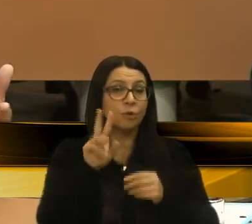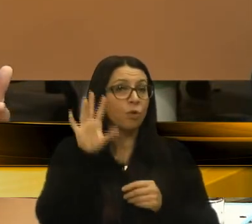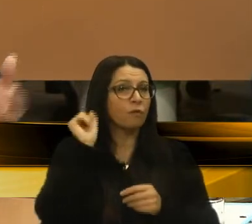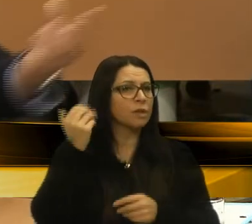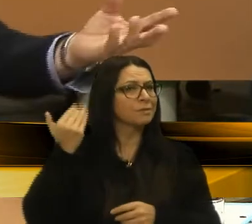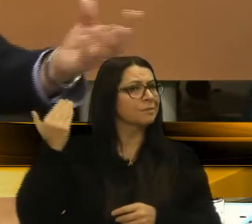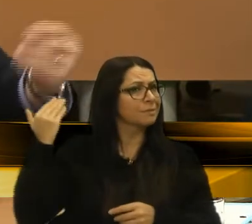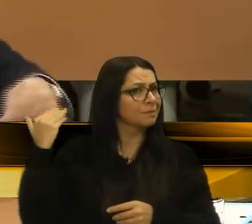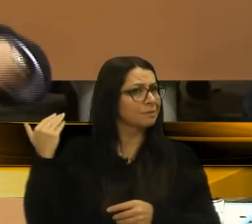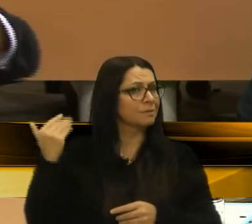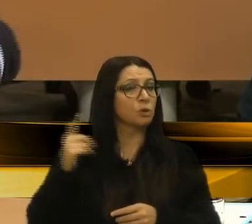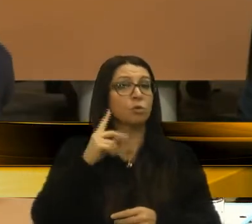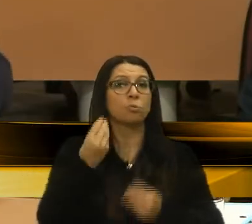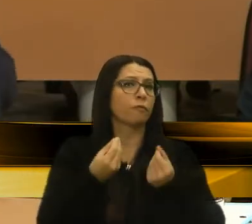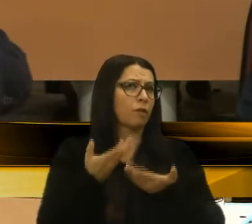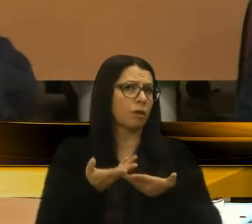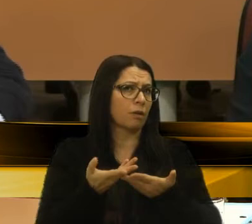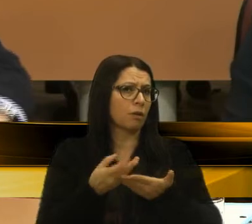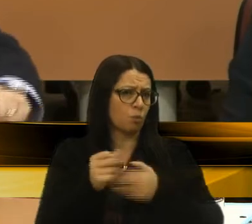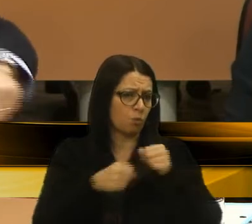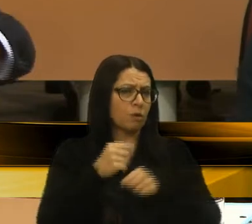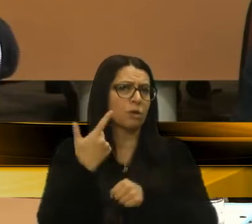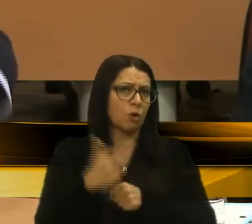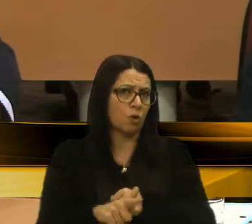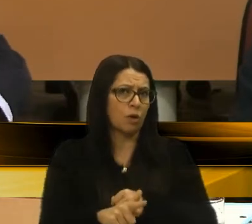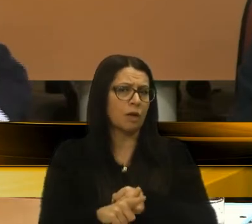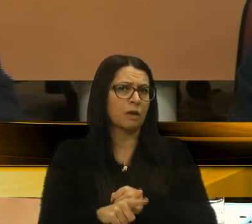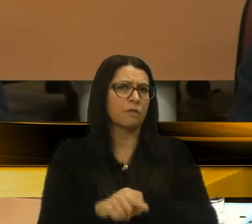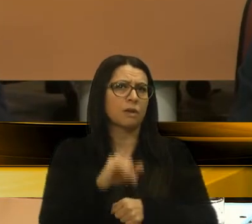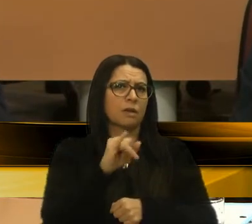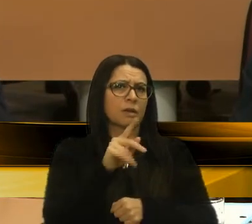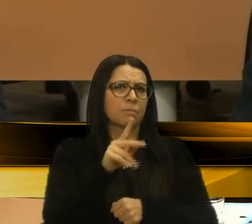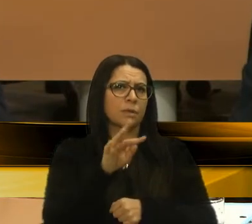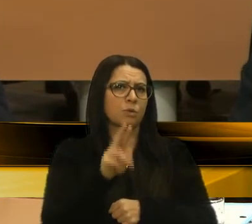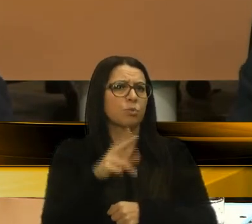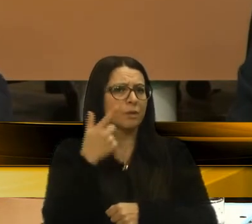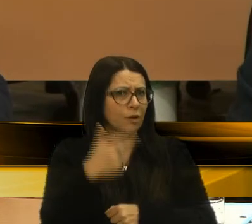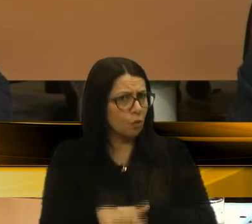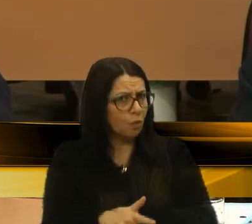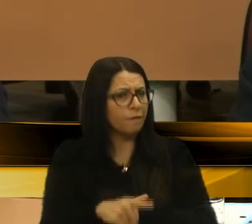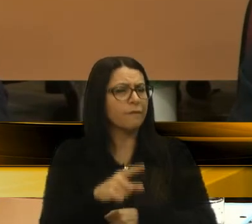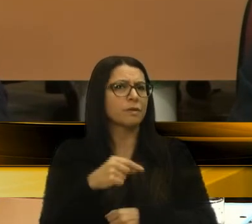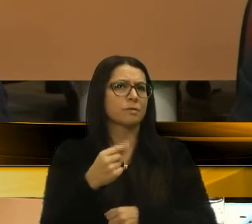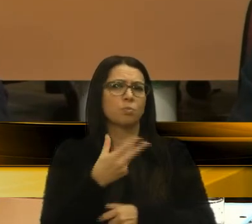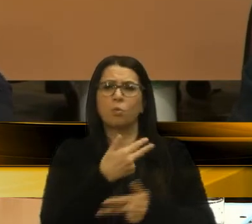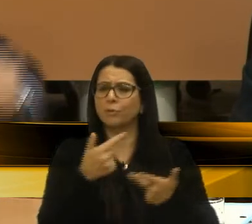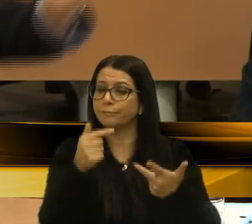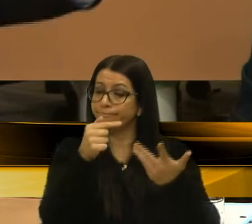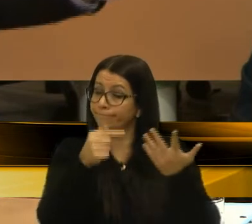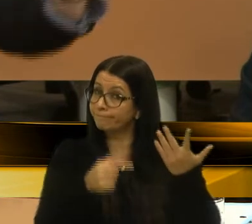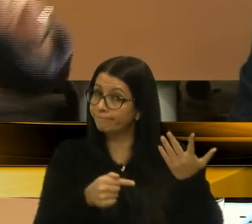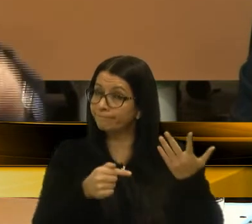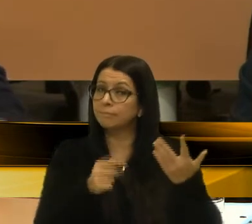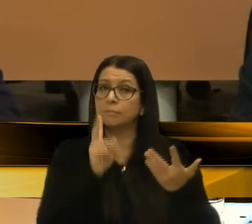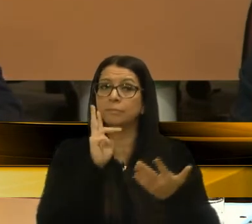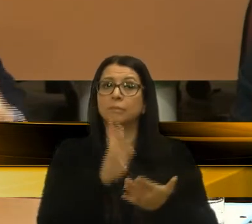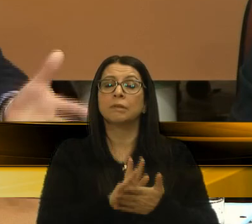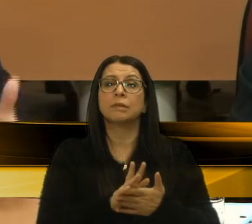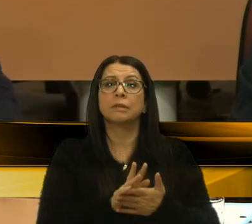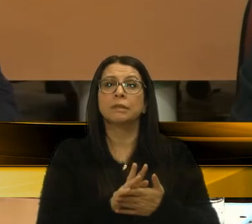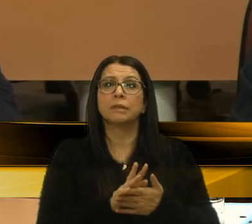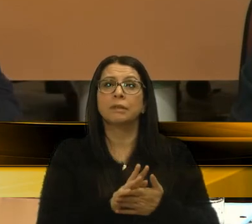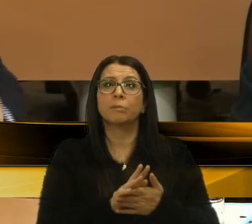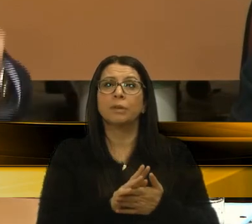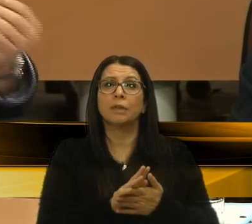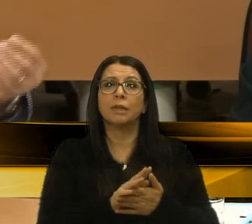lá atrás. Como é que fica? Vai virar o ano de novo? Vai vir IPTU de novo? várias situações. A questão do Alto